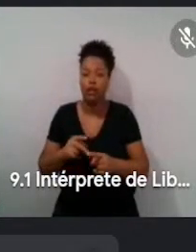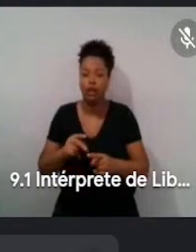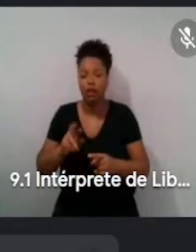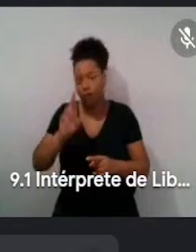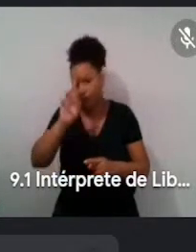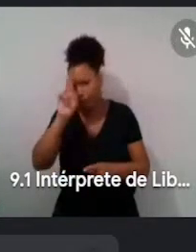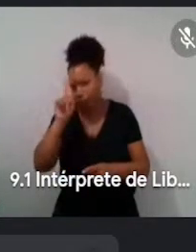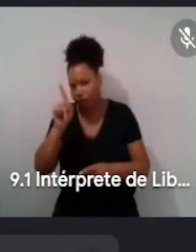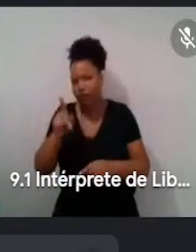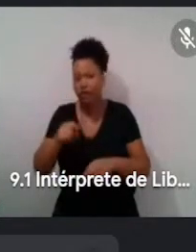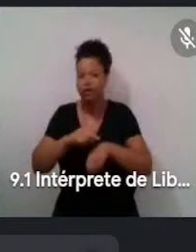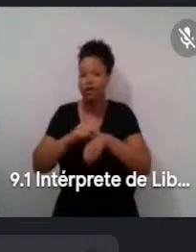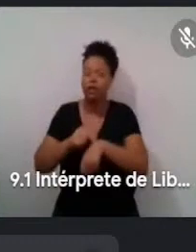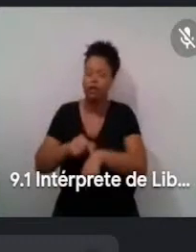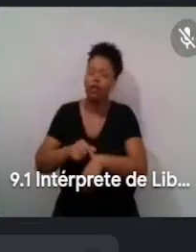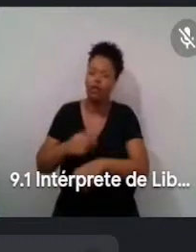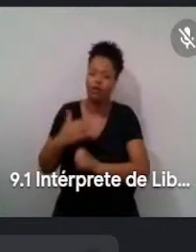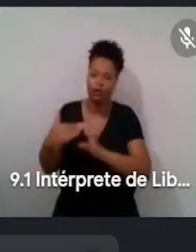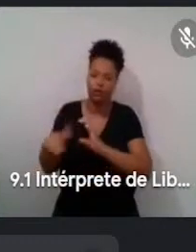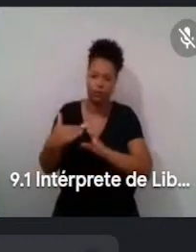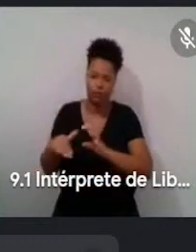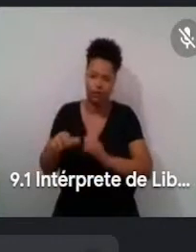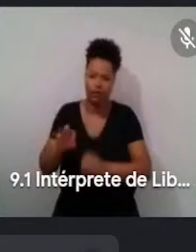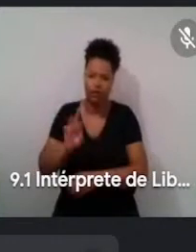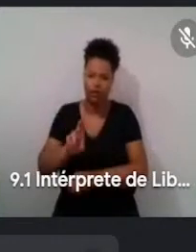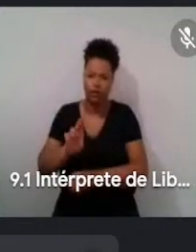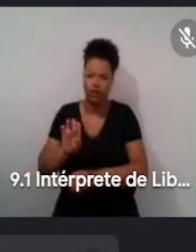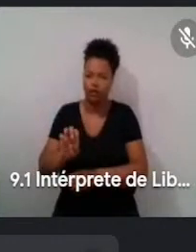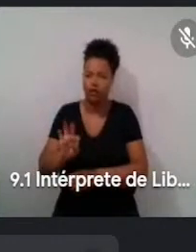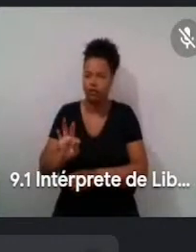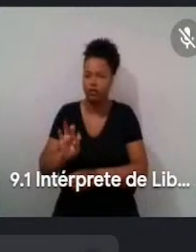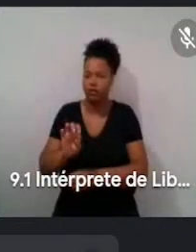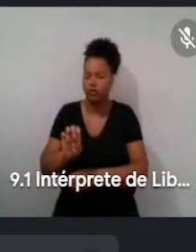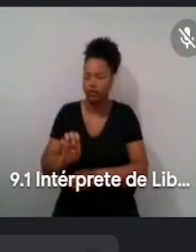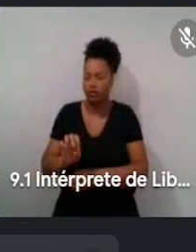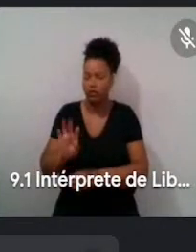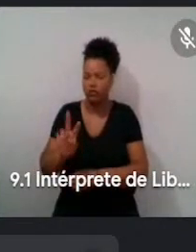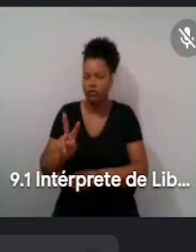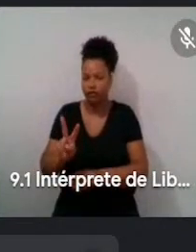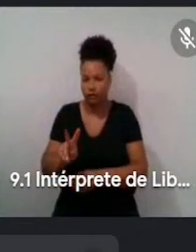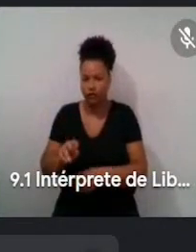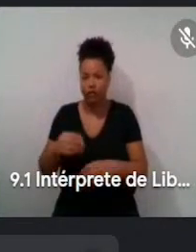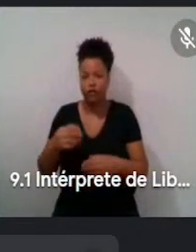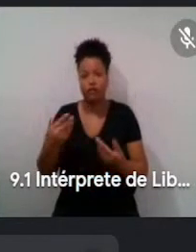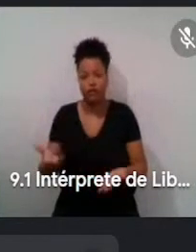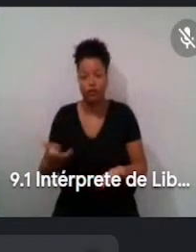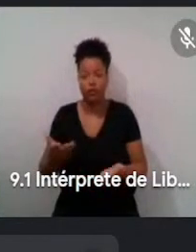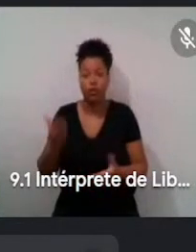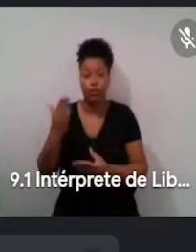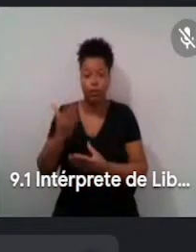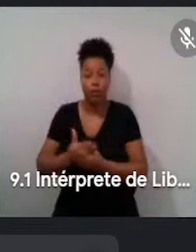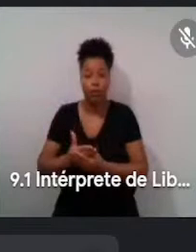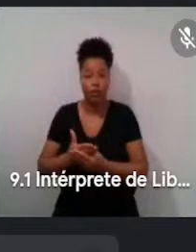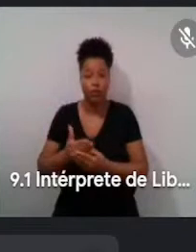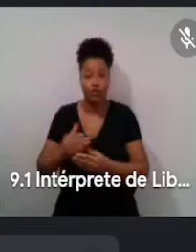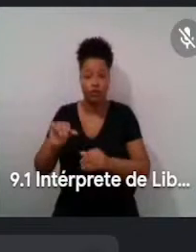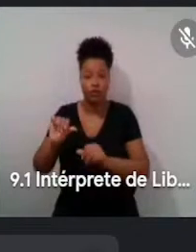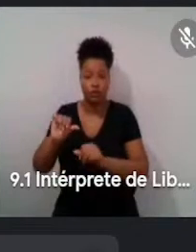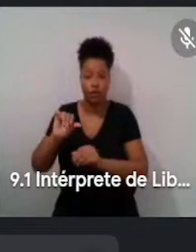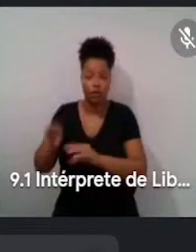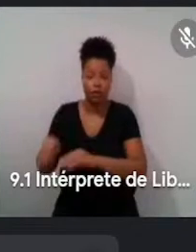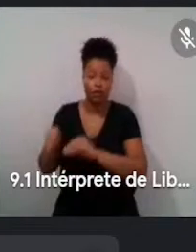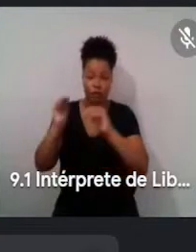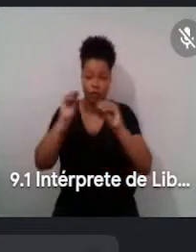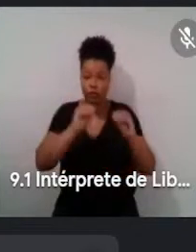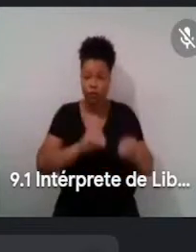TV. Tanto, né, é assim que, quando o processo subiu para cá, depois da intimação da sentença